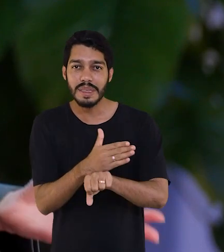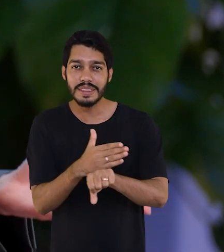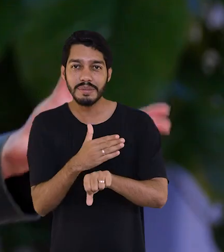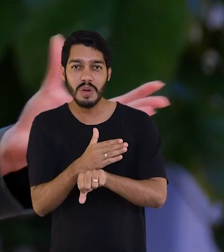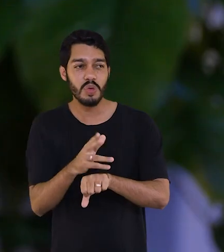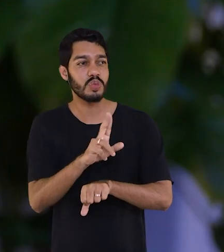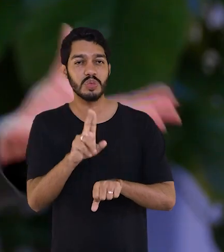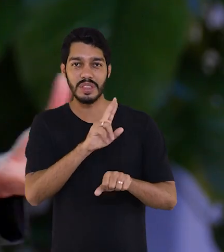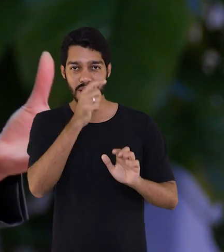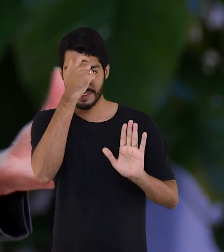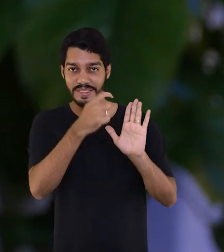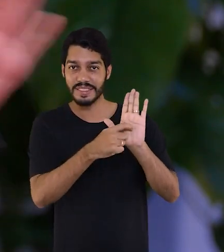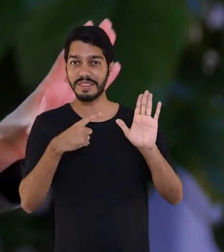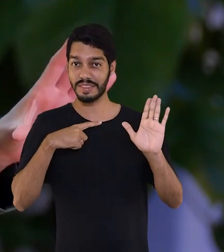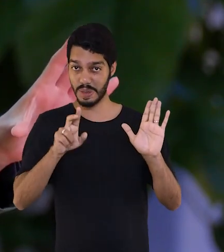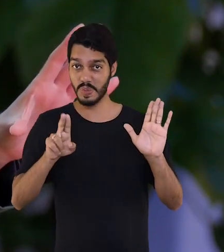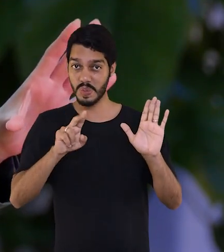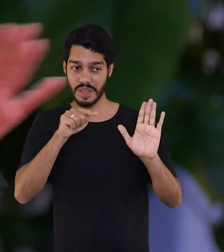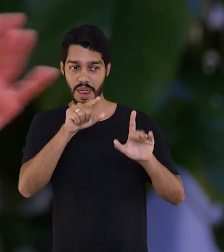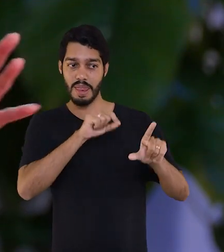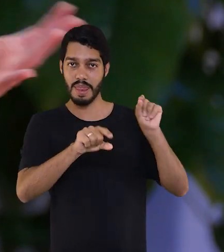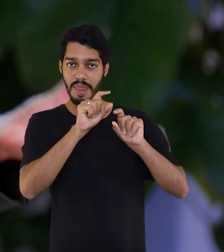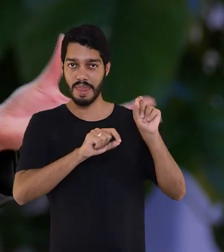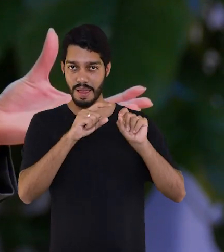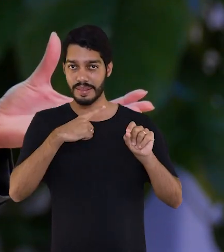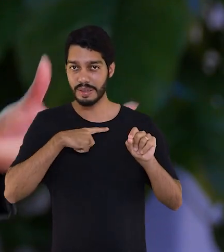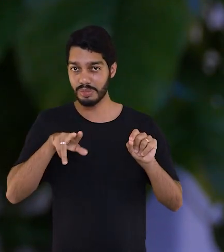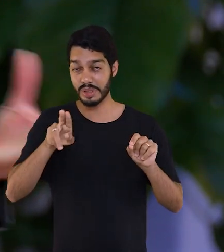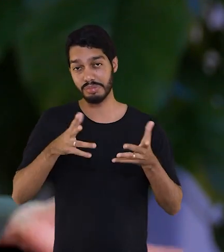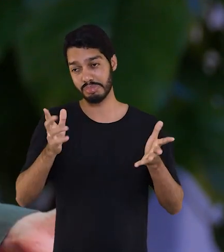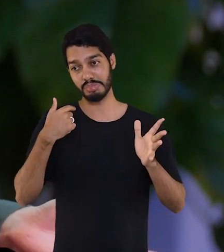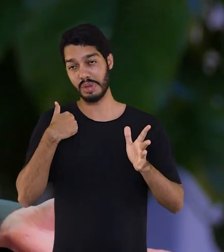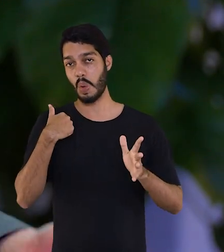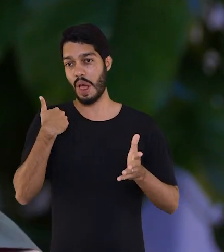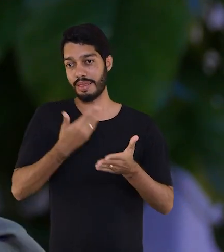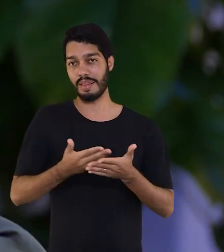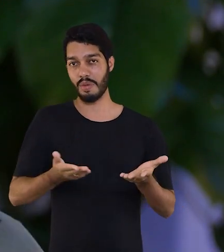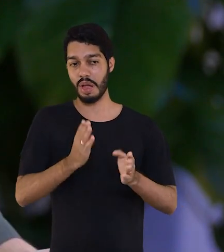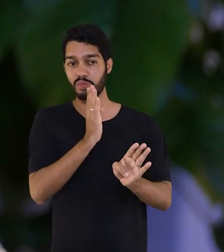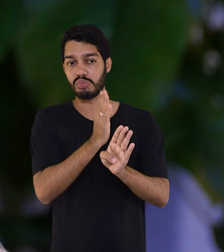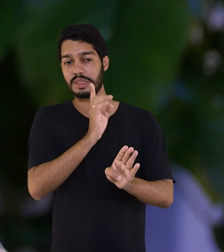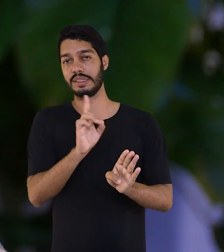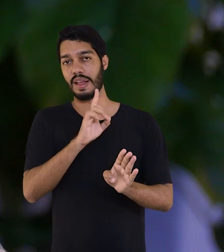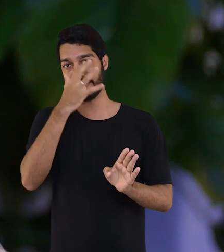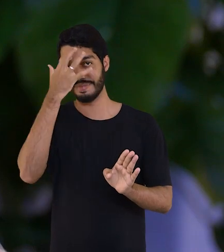participaram de processos seletivos que inteligência artificial. Acho que até agora, assim, nunca encontrei um modelo que realmente fosse confiável nesse sentido, principalmente para